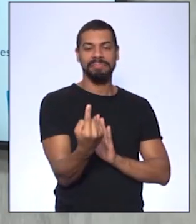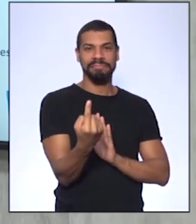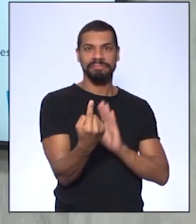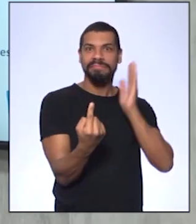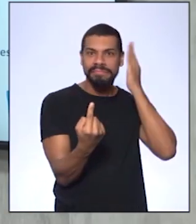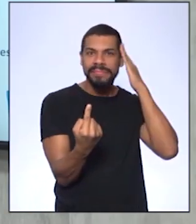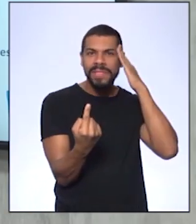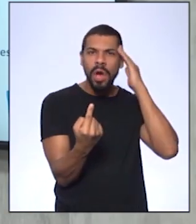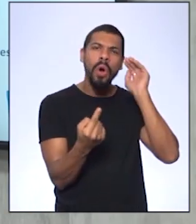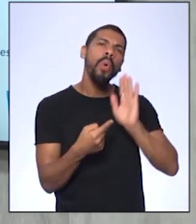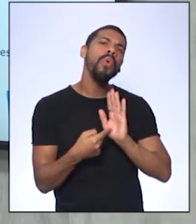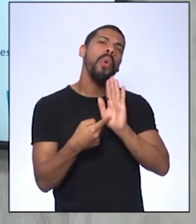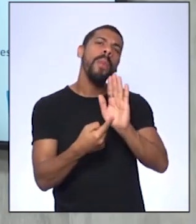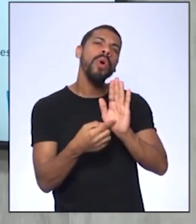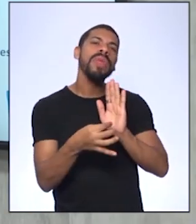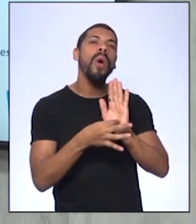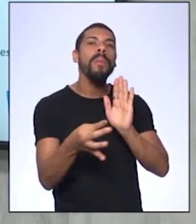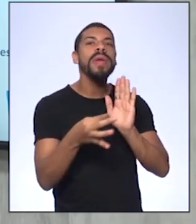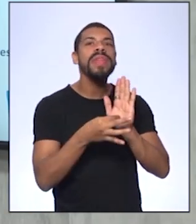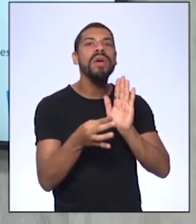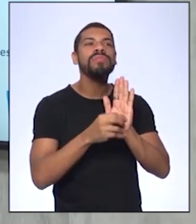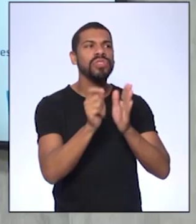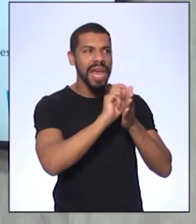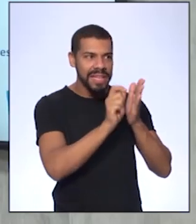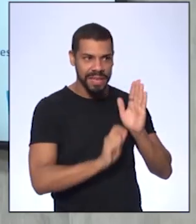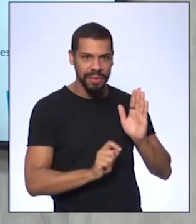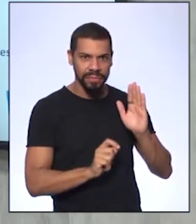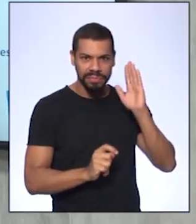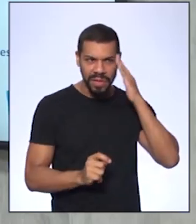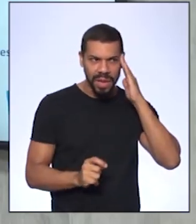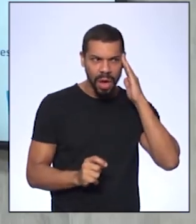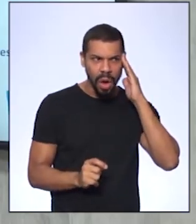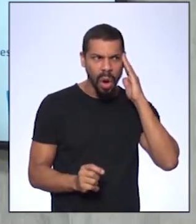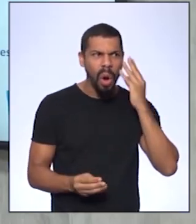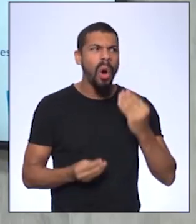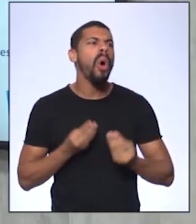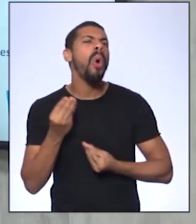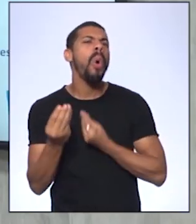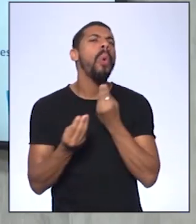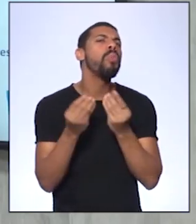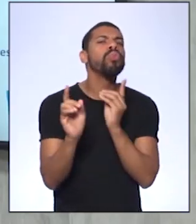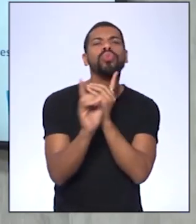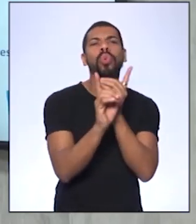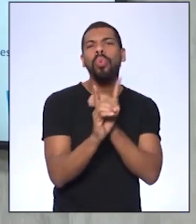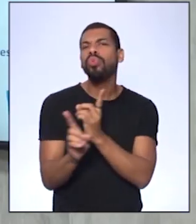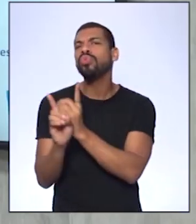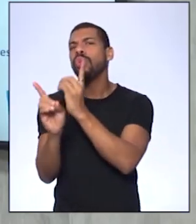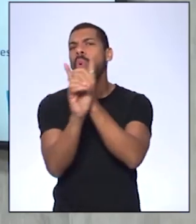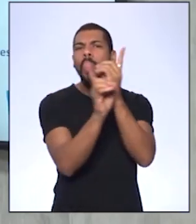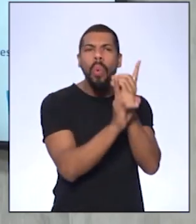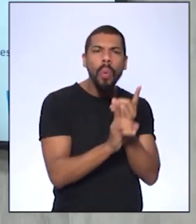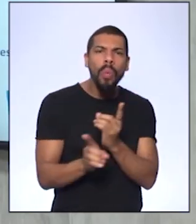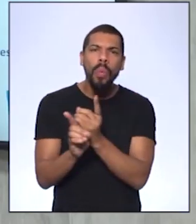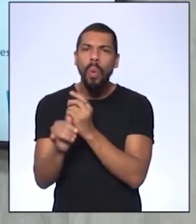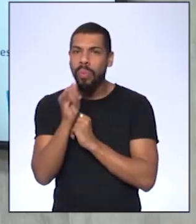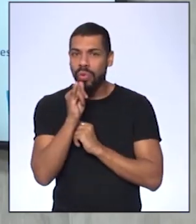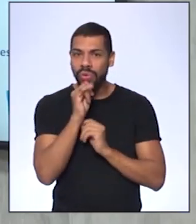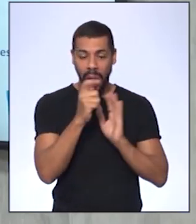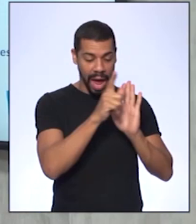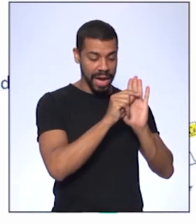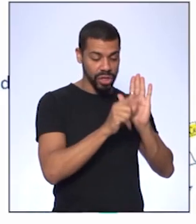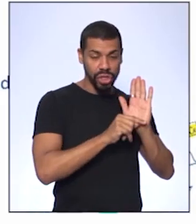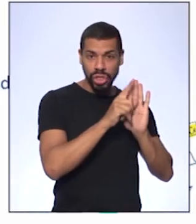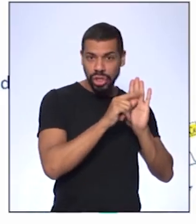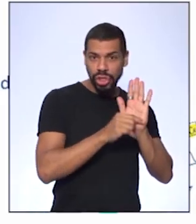que mostra a opinião de quem escreve. Cláudia, onde eu acharia isso? Eu acharia isso em artigos de